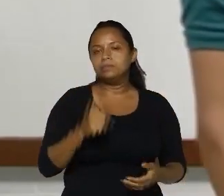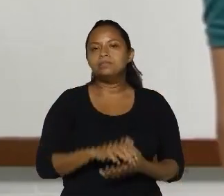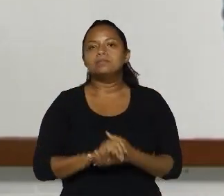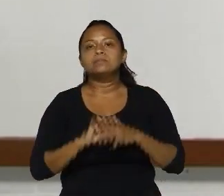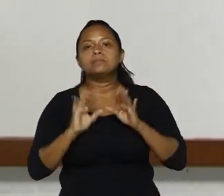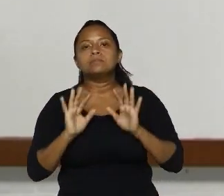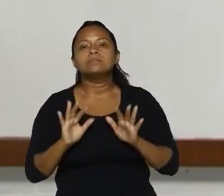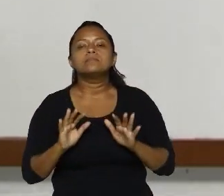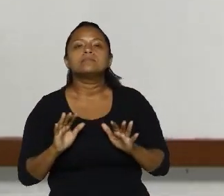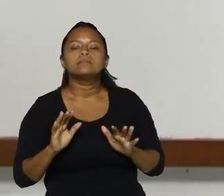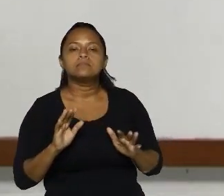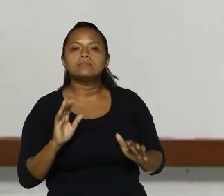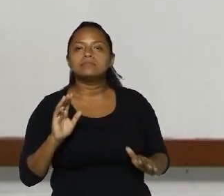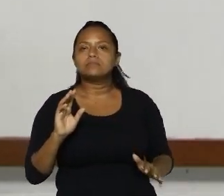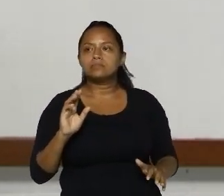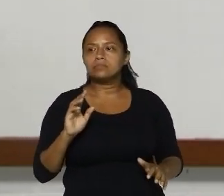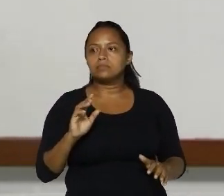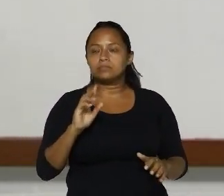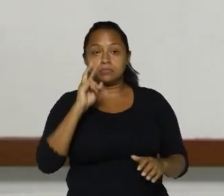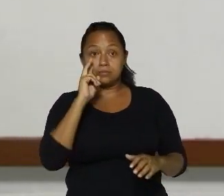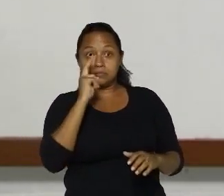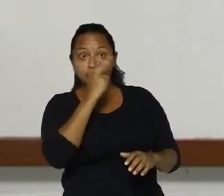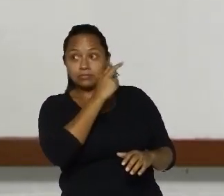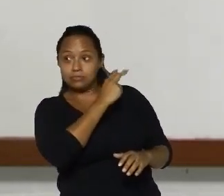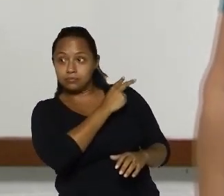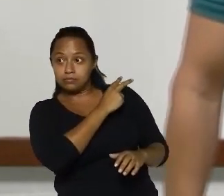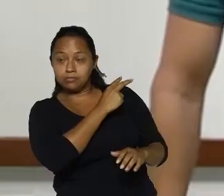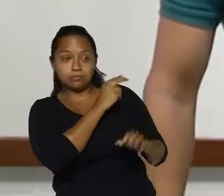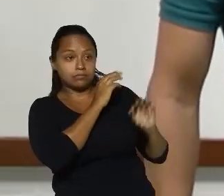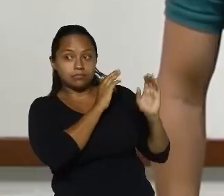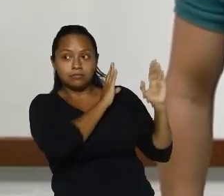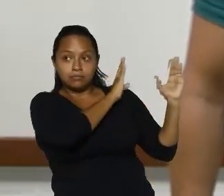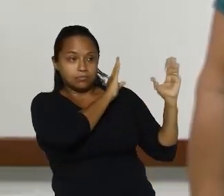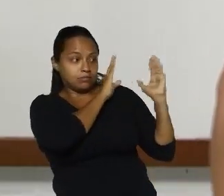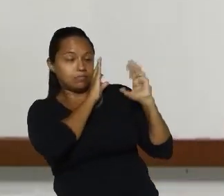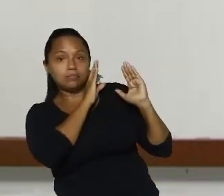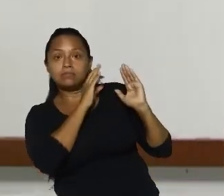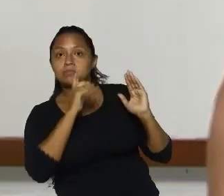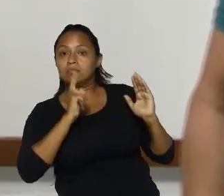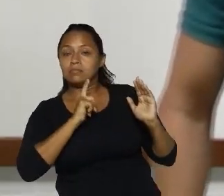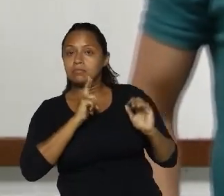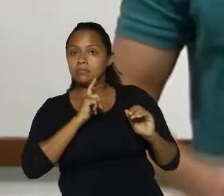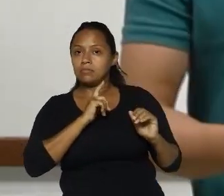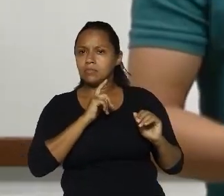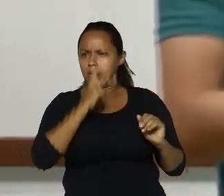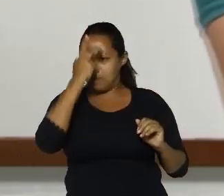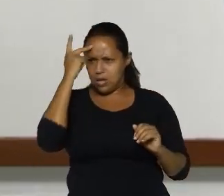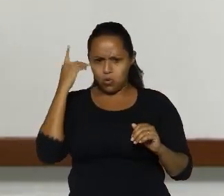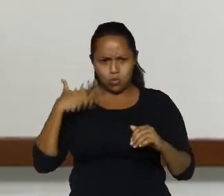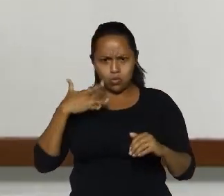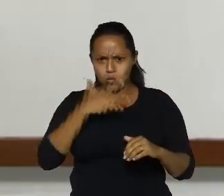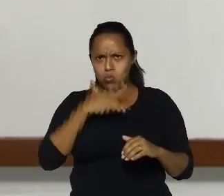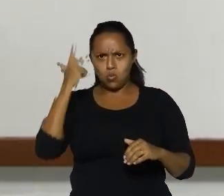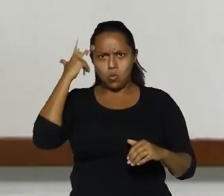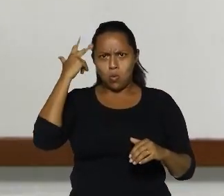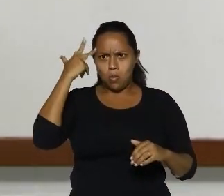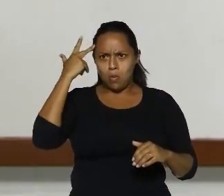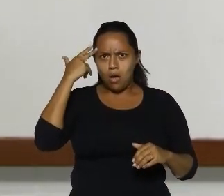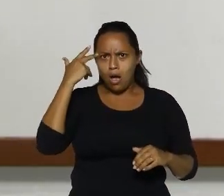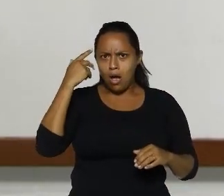Só que esse hormônio, está aqui representado, ele não pode ser utilizado por alguém saudável e que